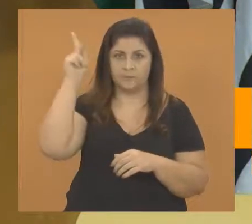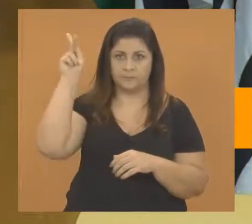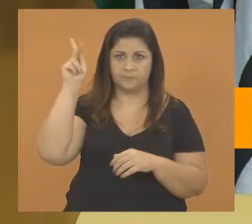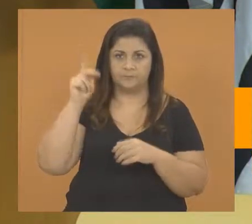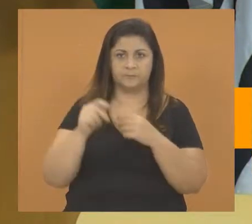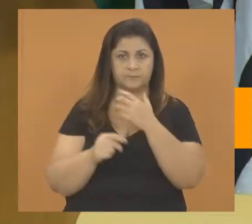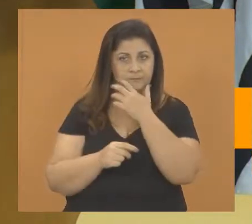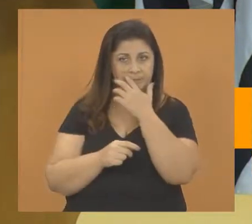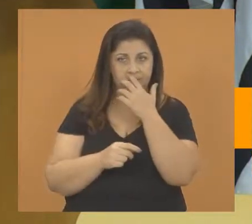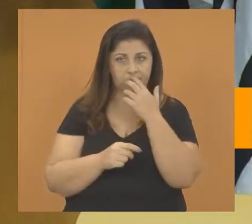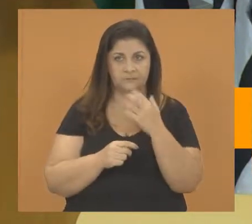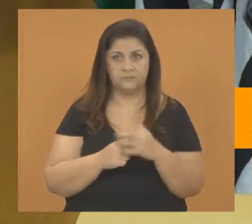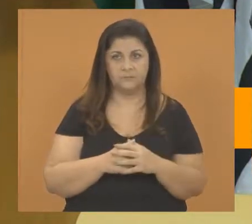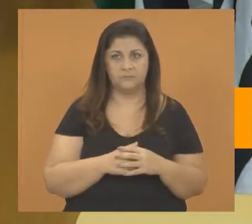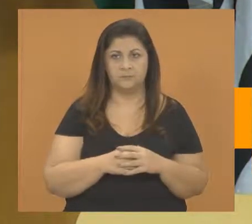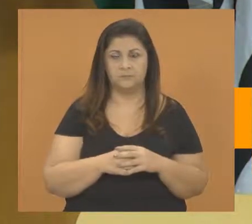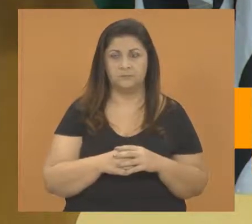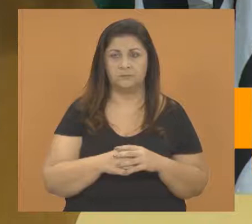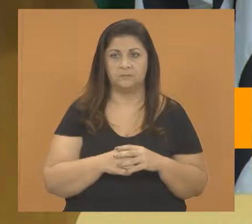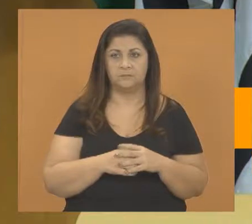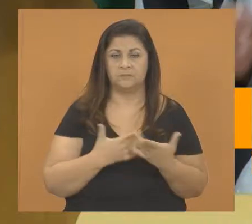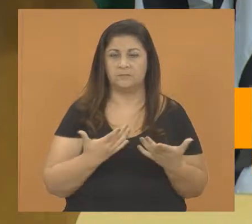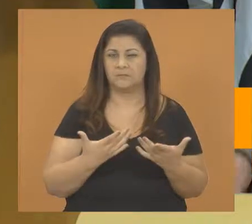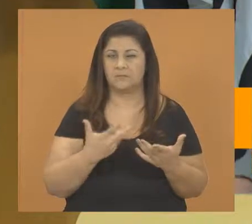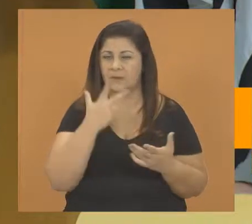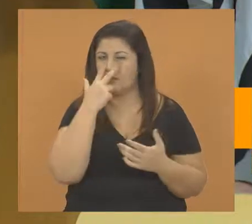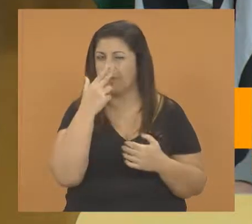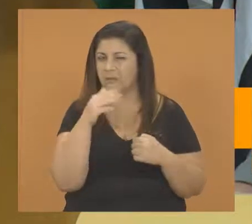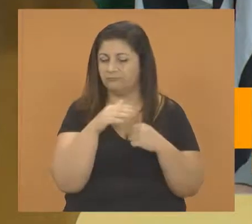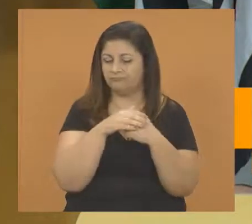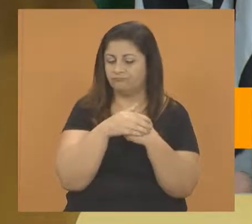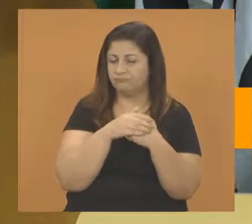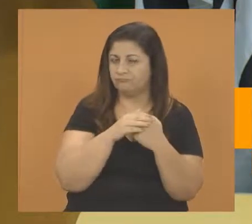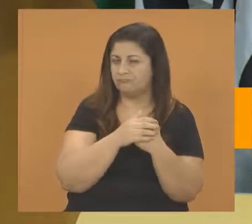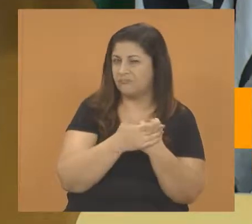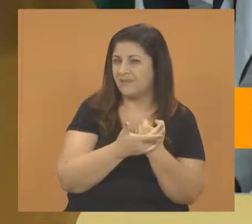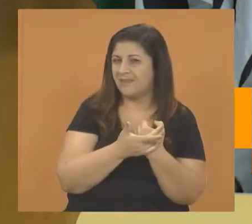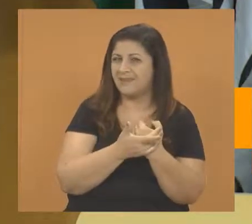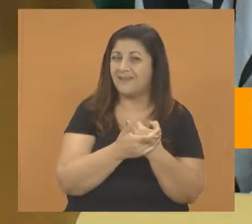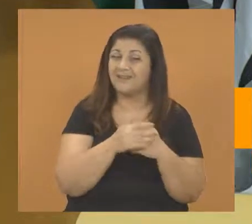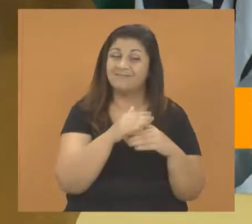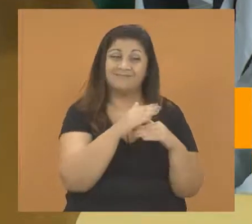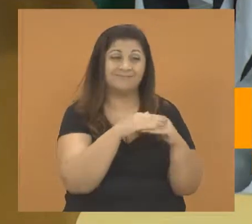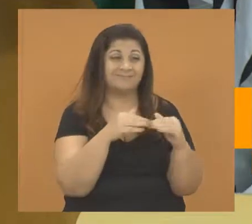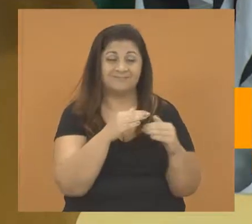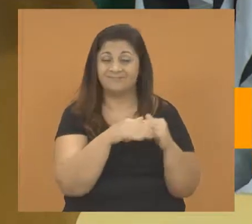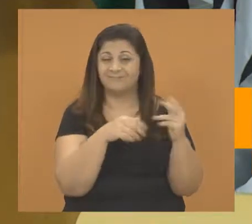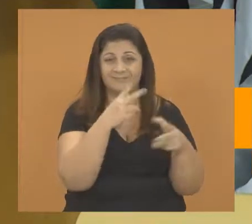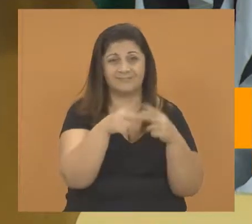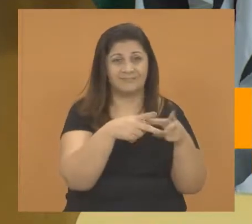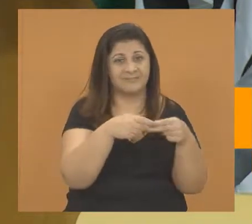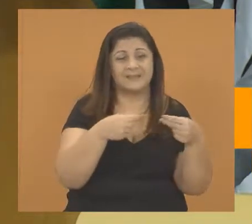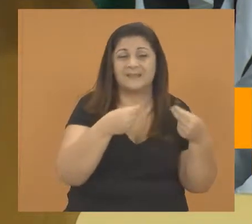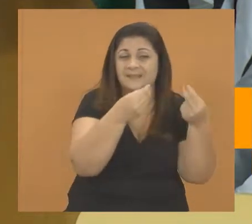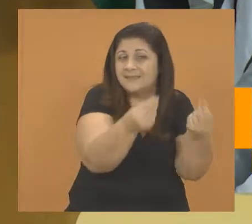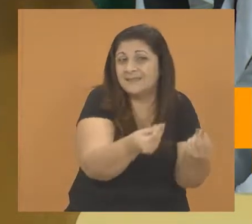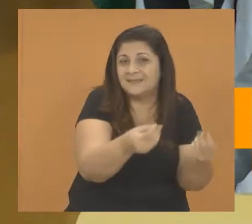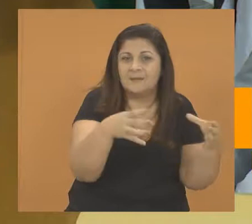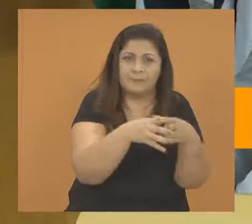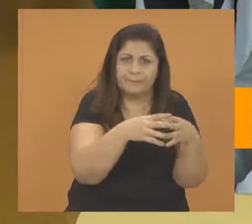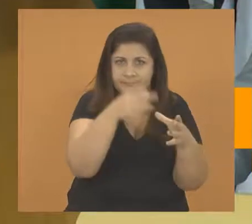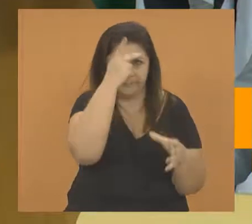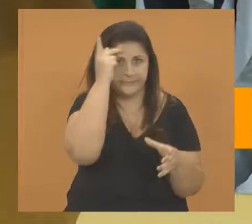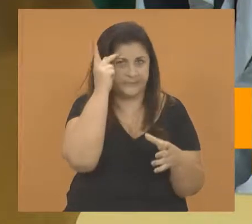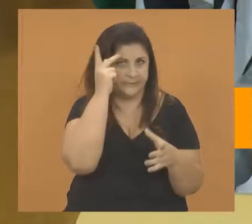ser uma forma né escondida de você agraciar um grupo de pessoas que no final